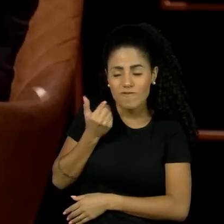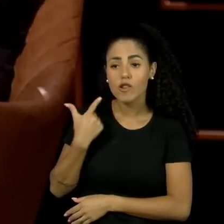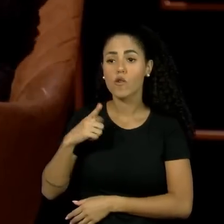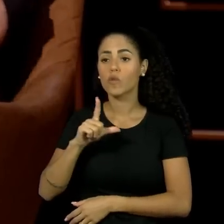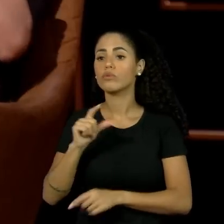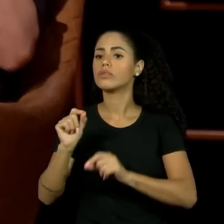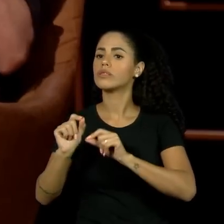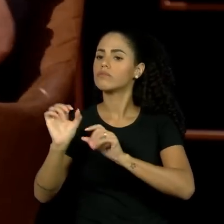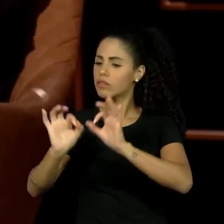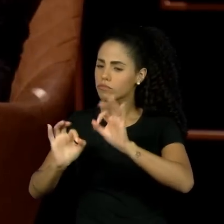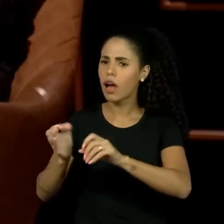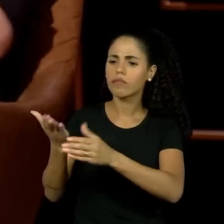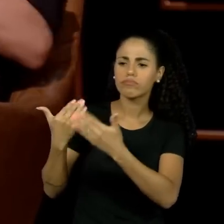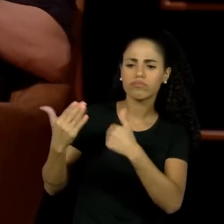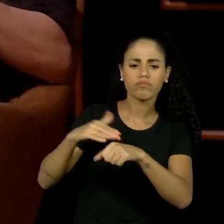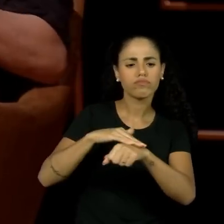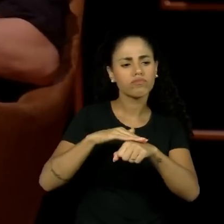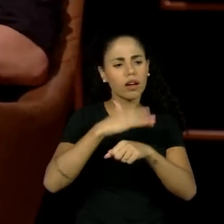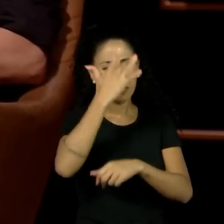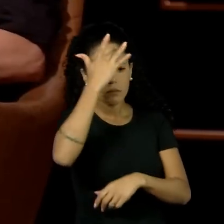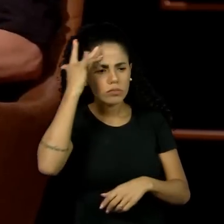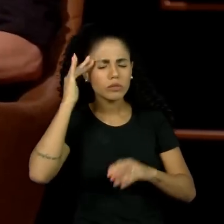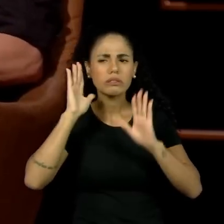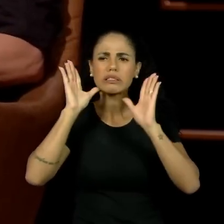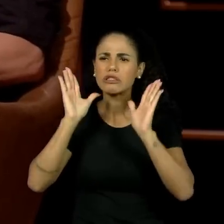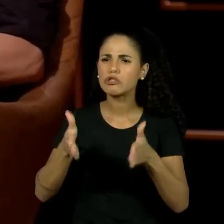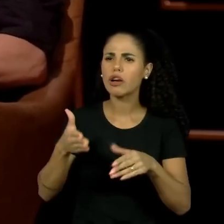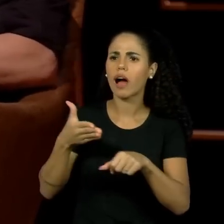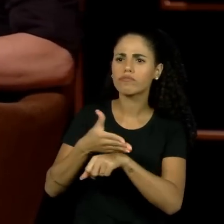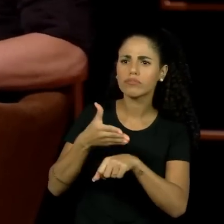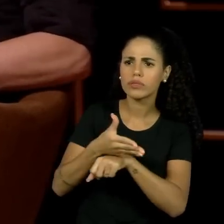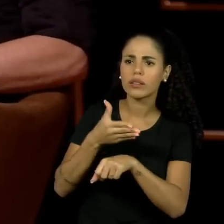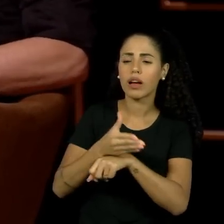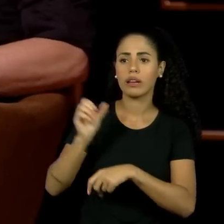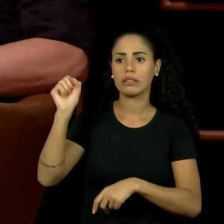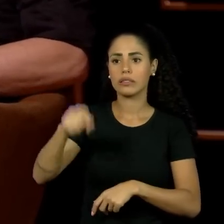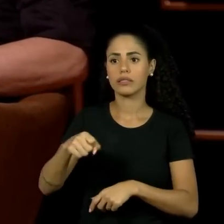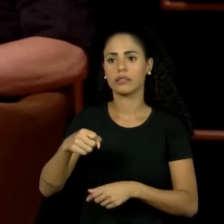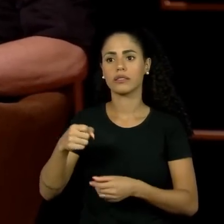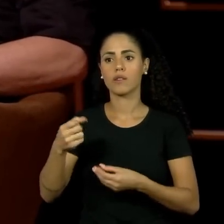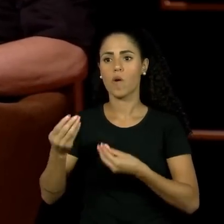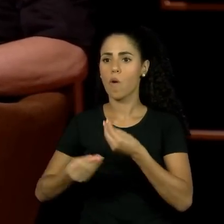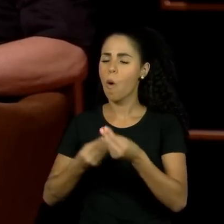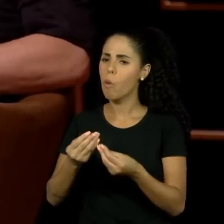muito com profissionais que já tinham feito ópera, e